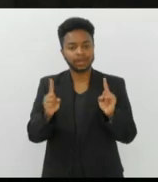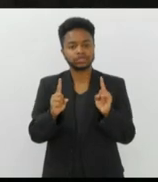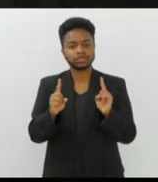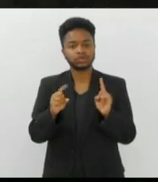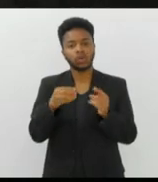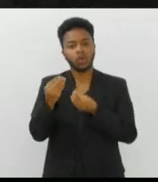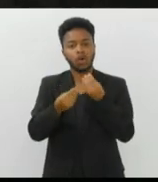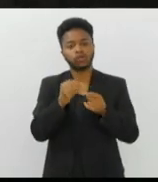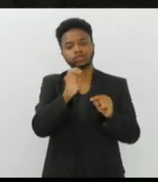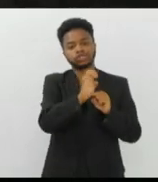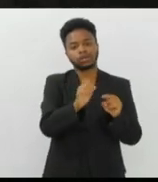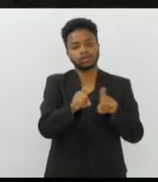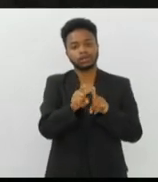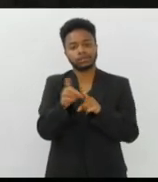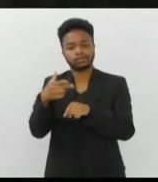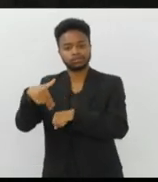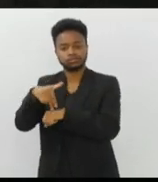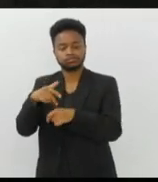União.